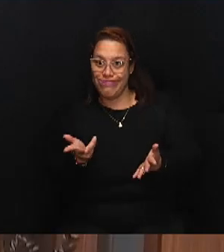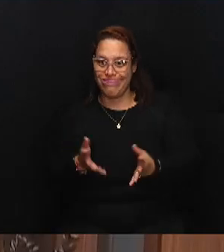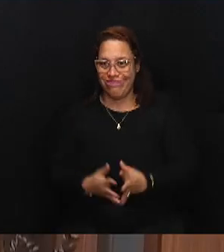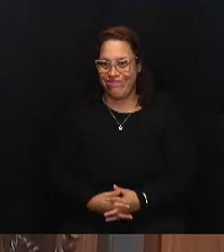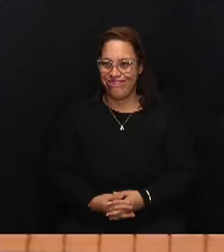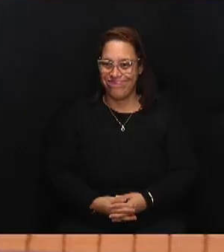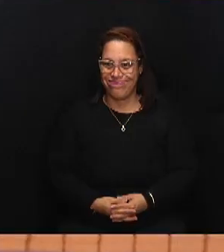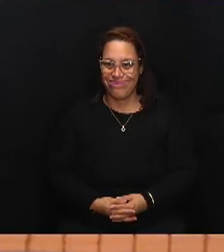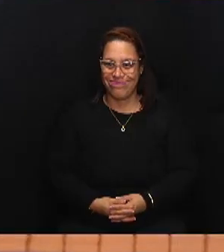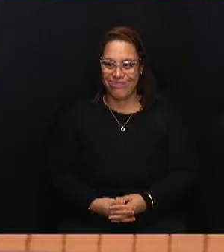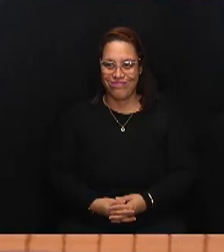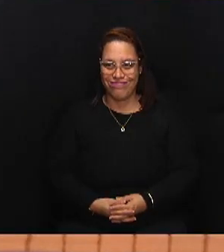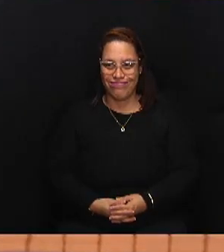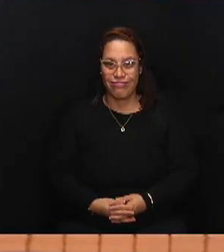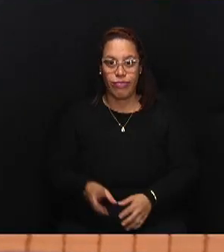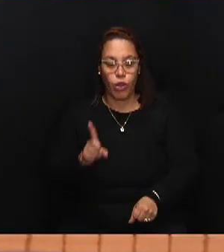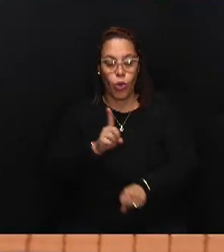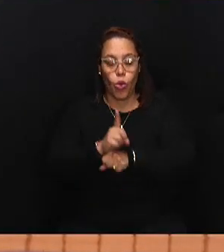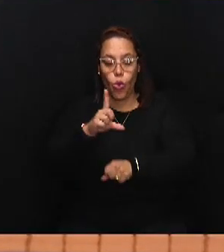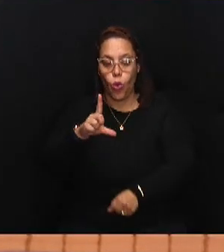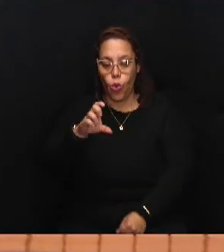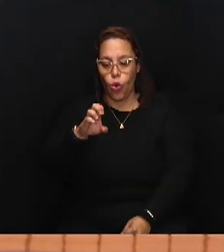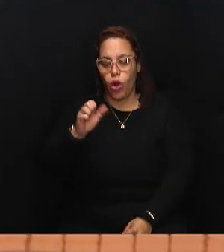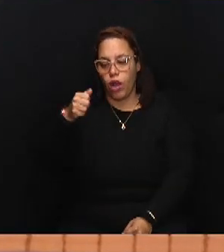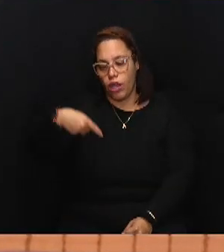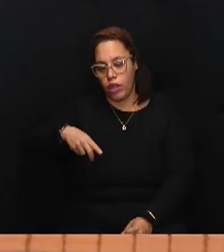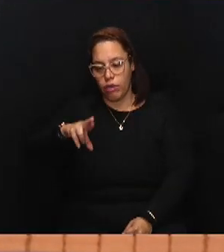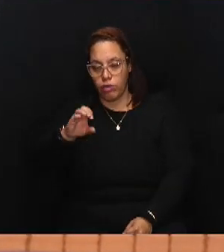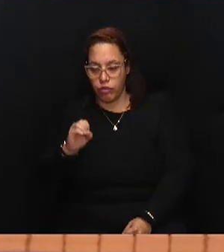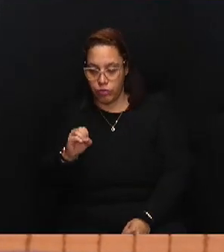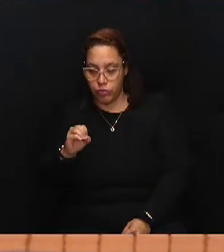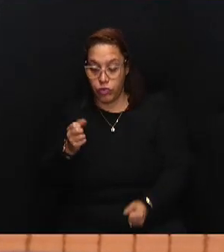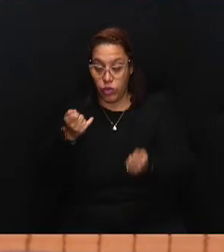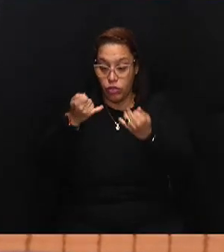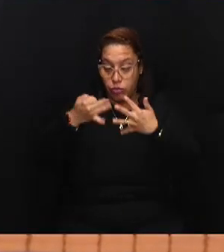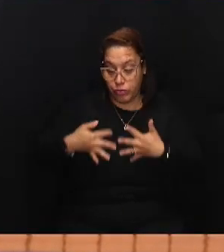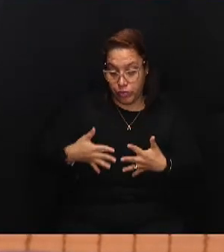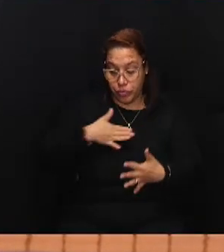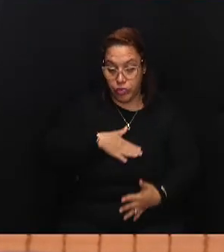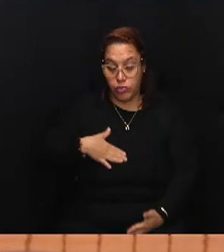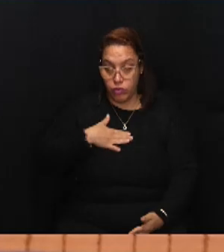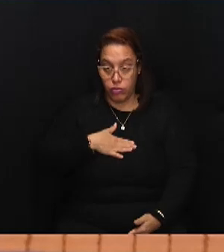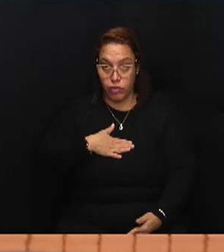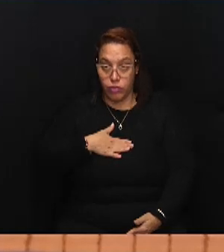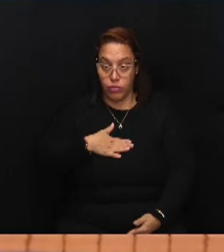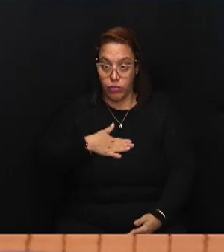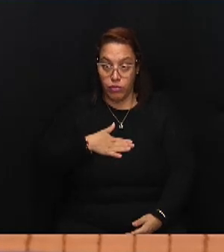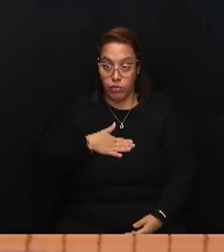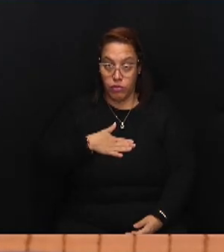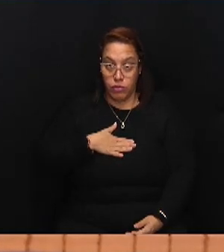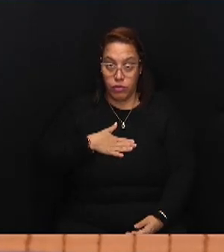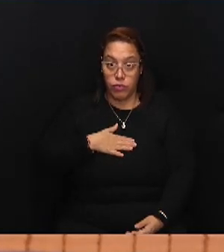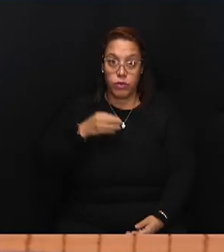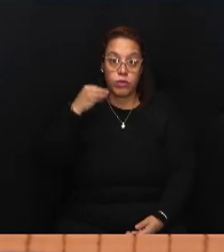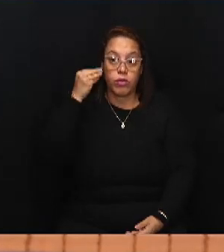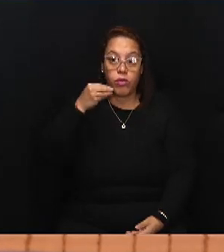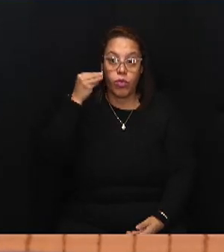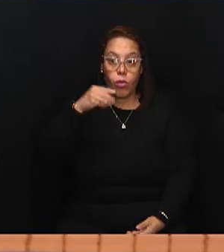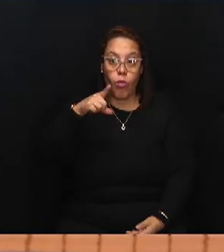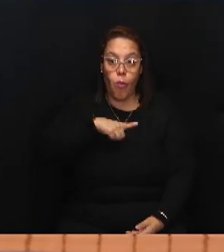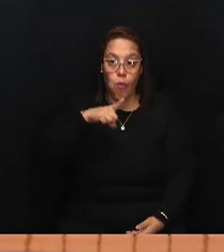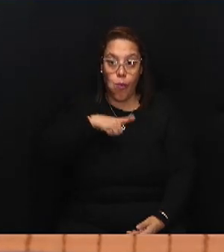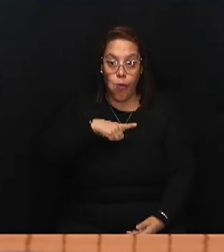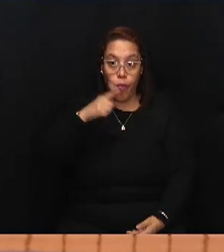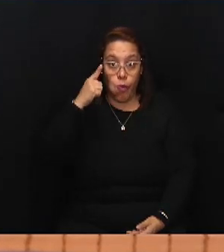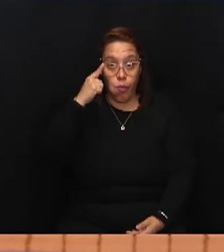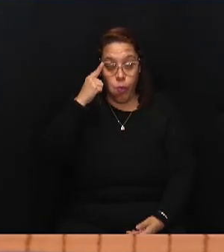Inclusive, o doutor Leandro está aqui, e a gente até explanar também, eu gostaria que ele falasse que a experiência também que ele tem, e a